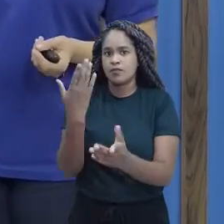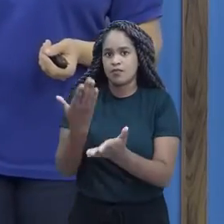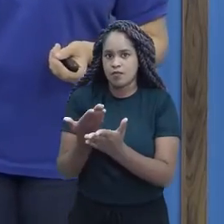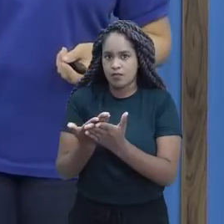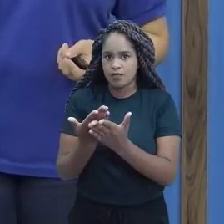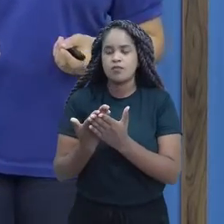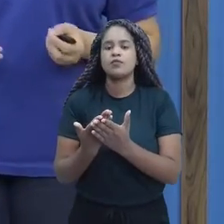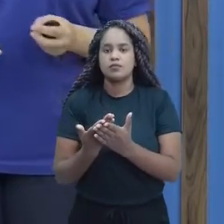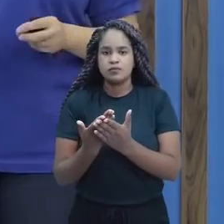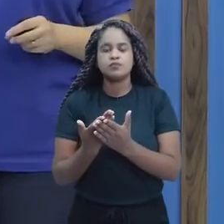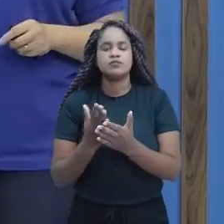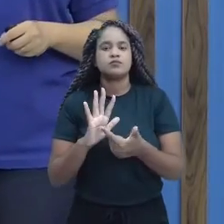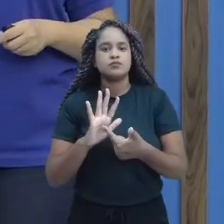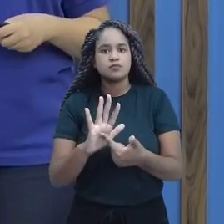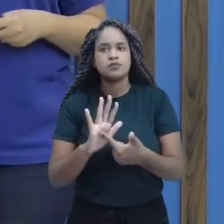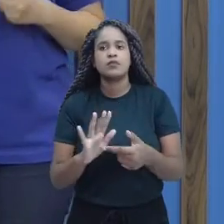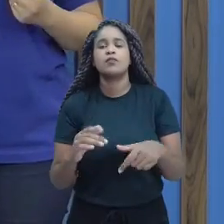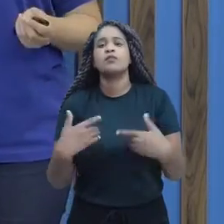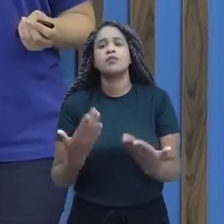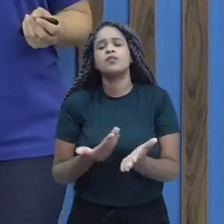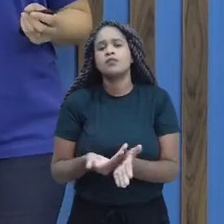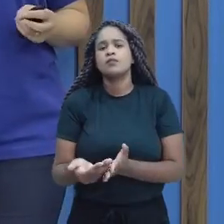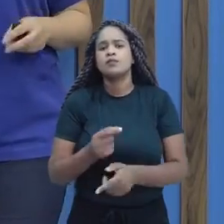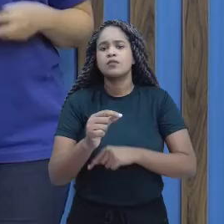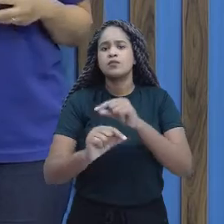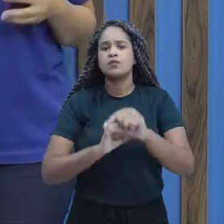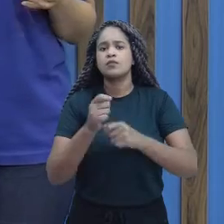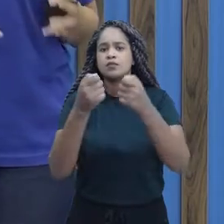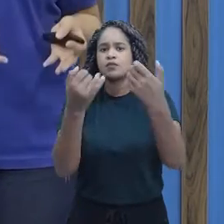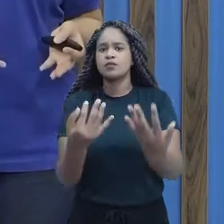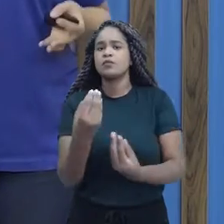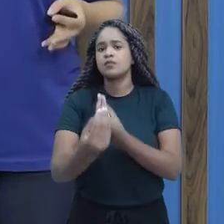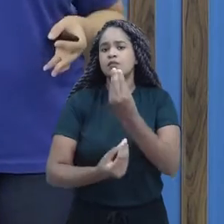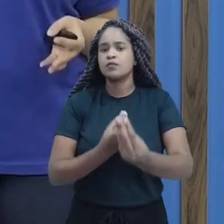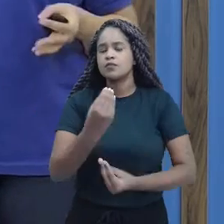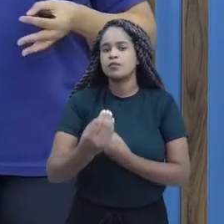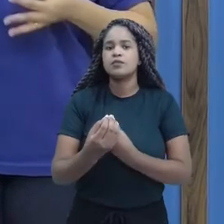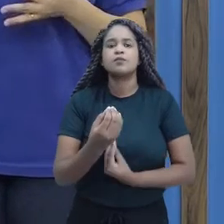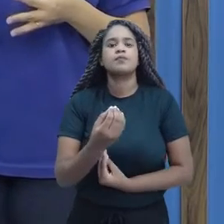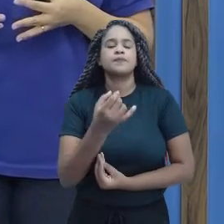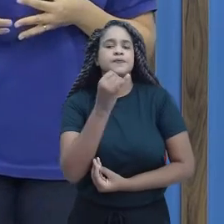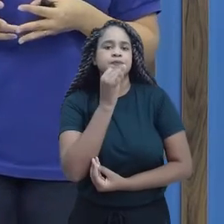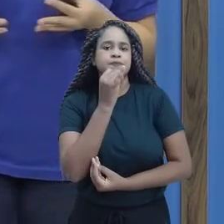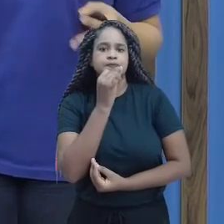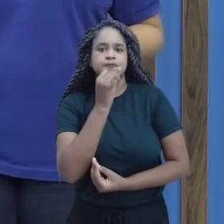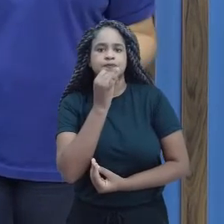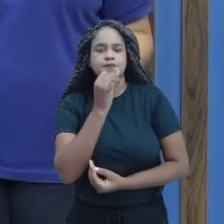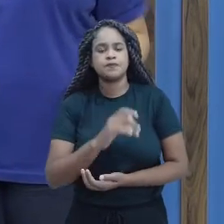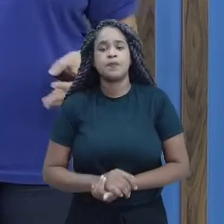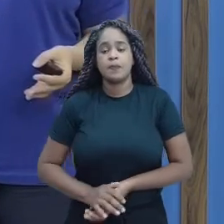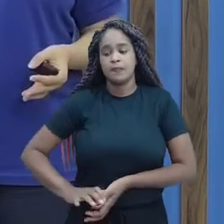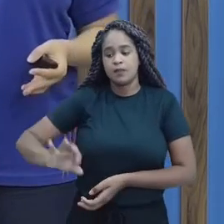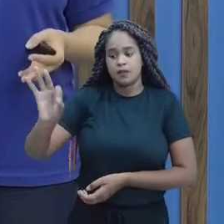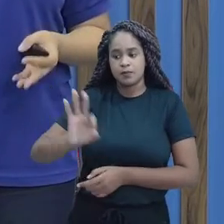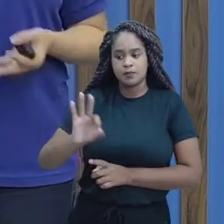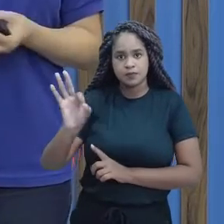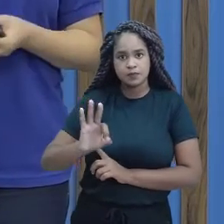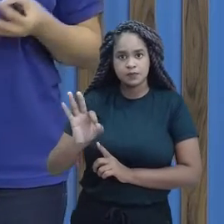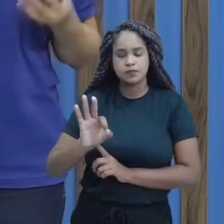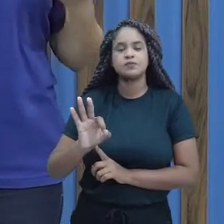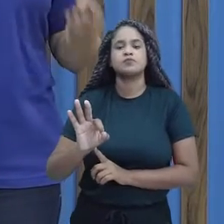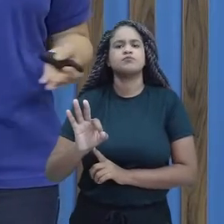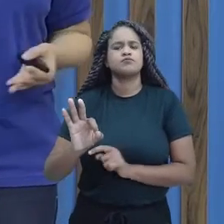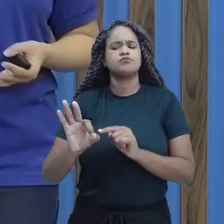aulas passadas, né? E aí a gente começou com a ideia de entender como que era essa relação de porcentagem, né? O